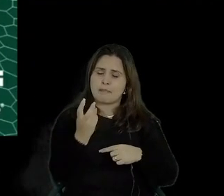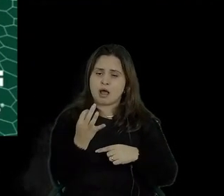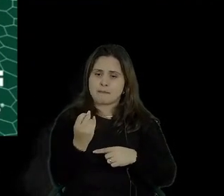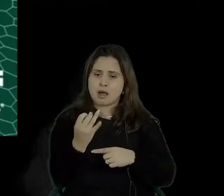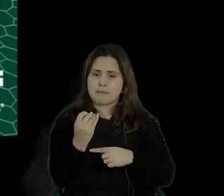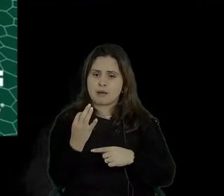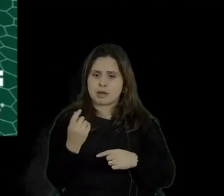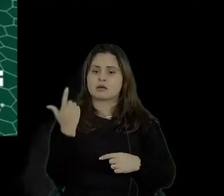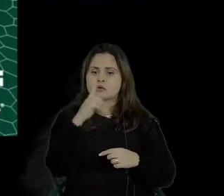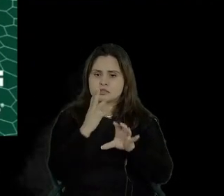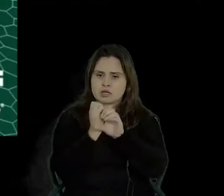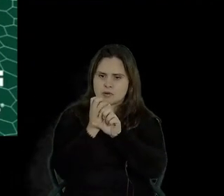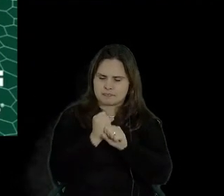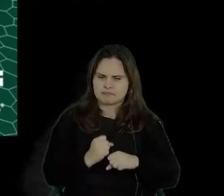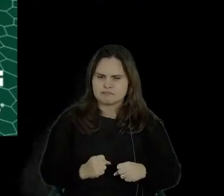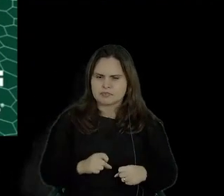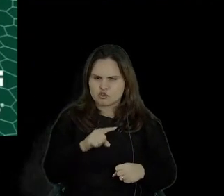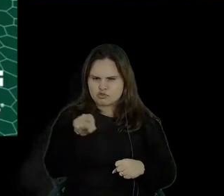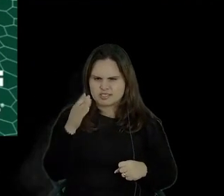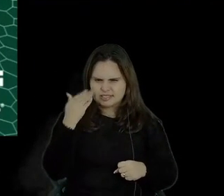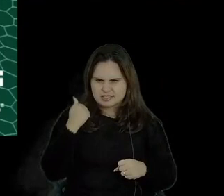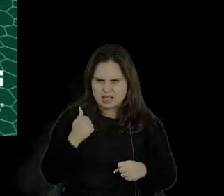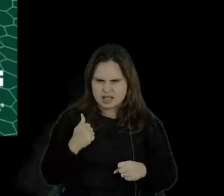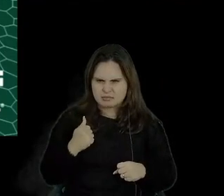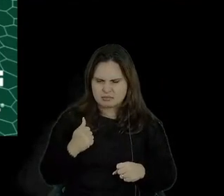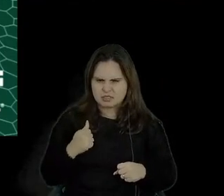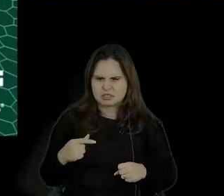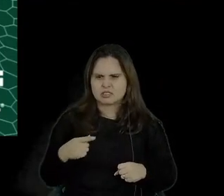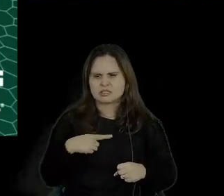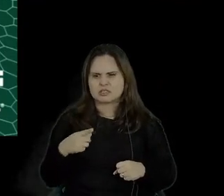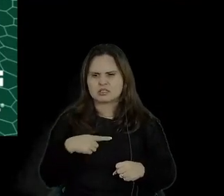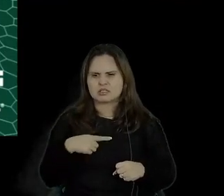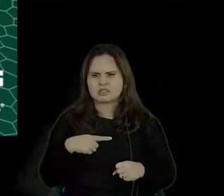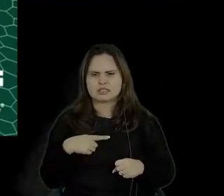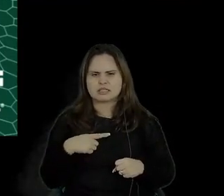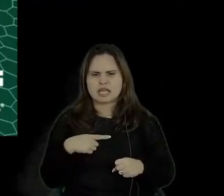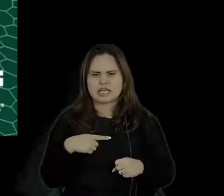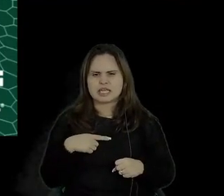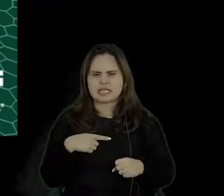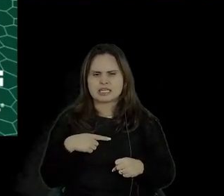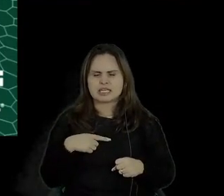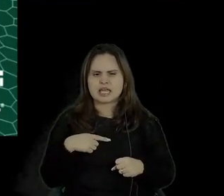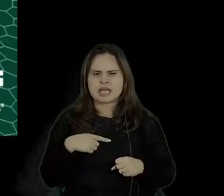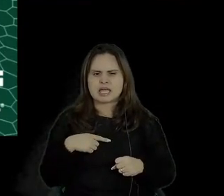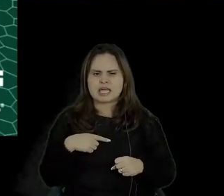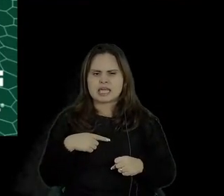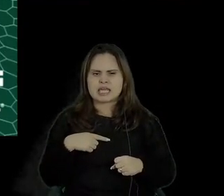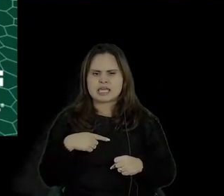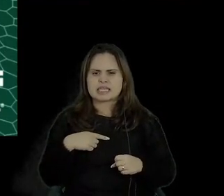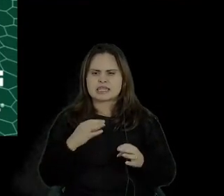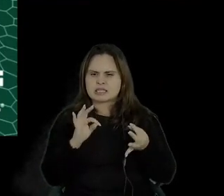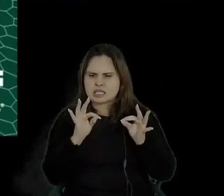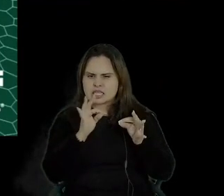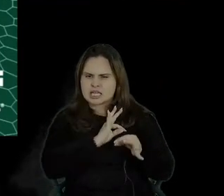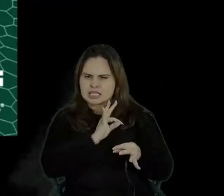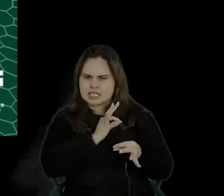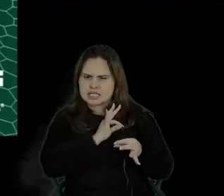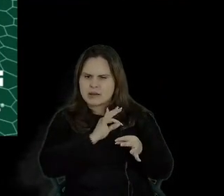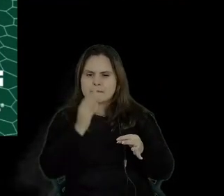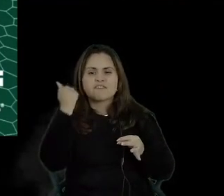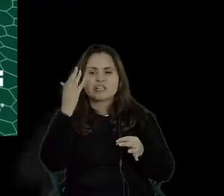Senhores, vocês sabem quantas pessoas conseguem fazer, ou tem a técnica para fazer essa cirurgia na América